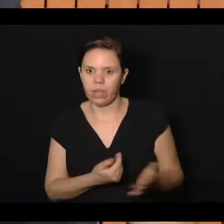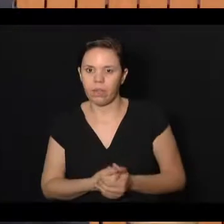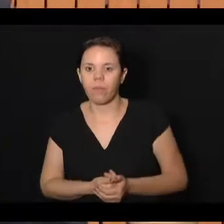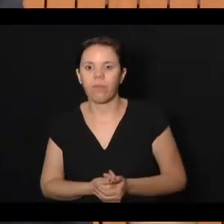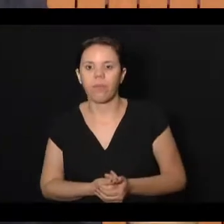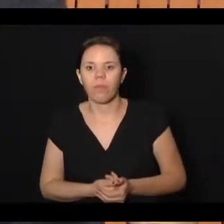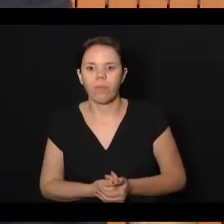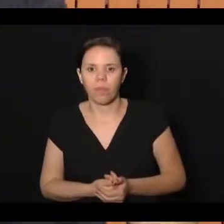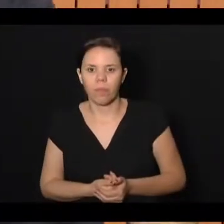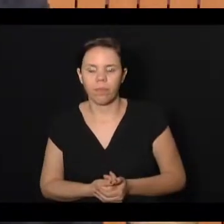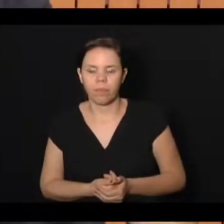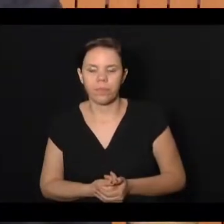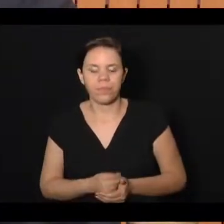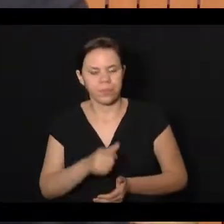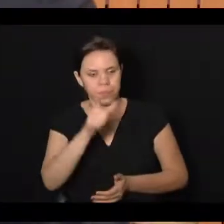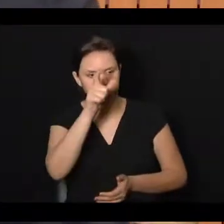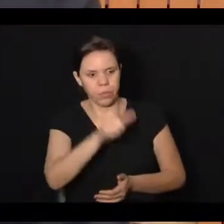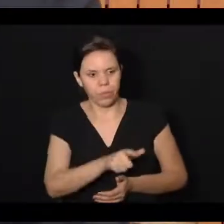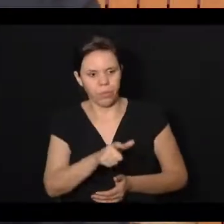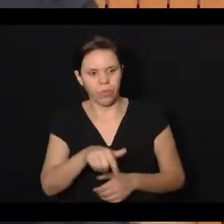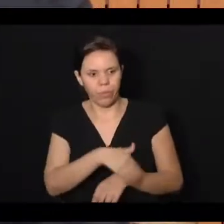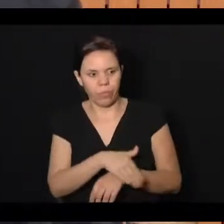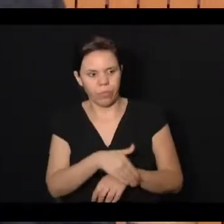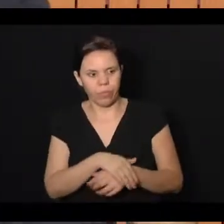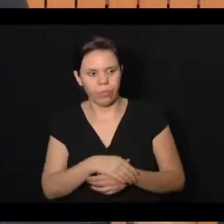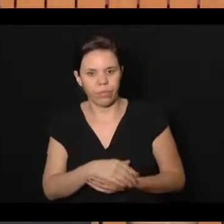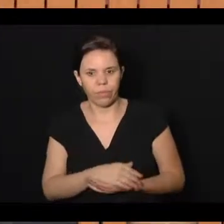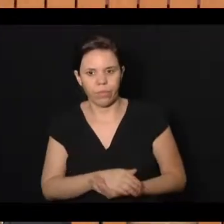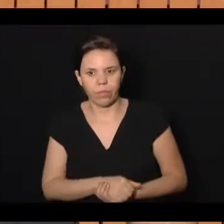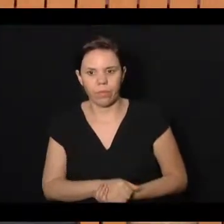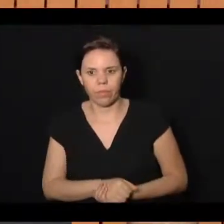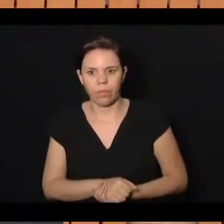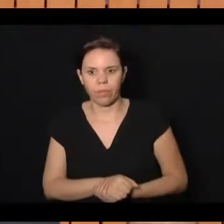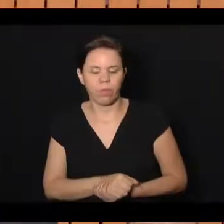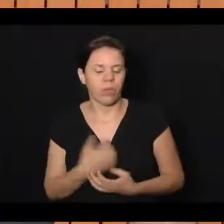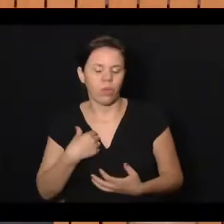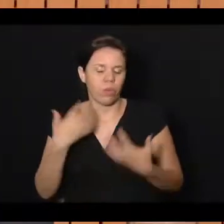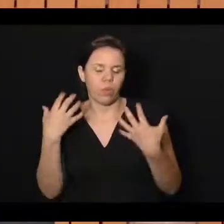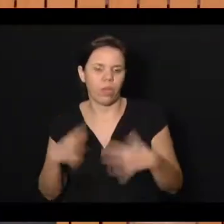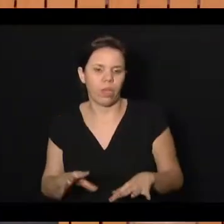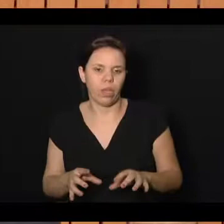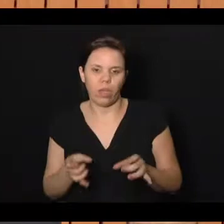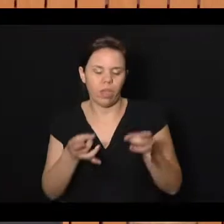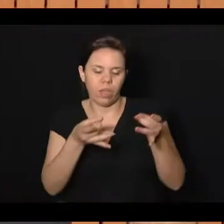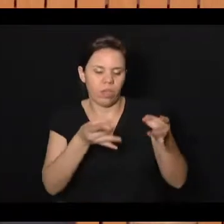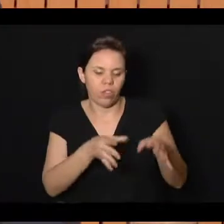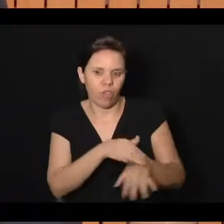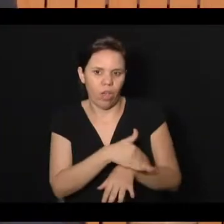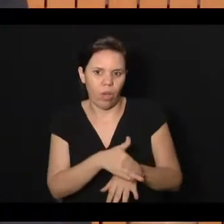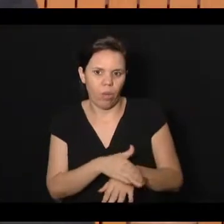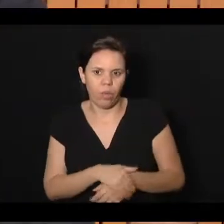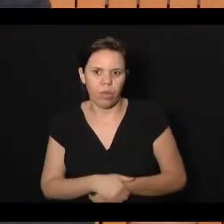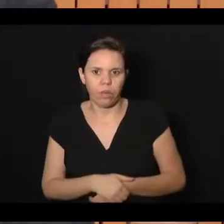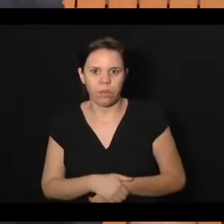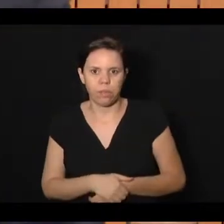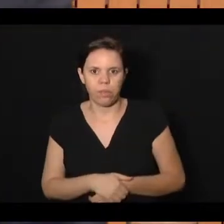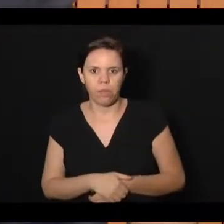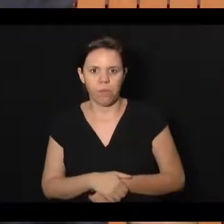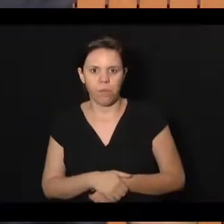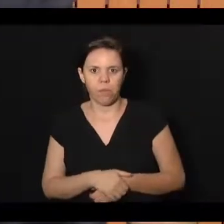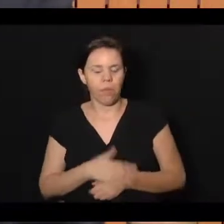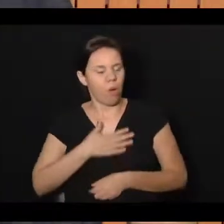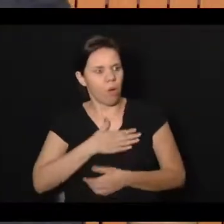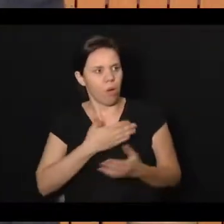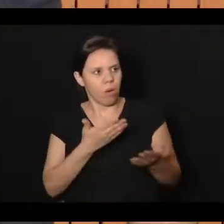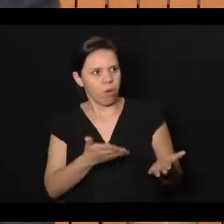educação a viver na rua por gostar de ver na rua e por não querer sair da rua também é quando chega nesse ponto de gostar